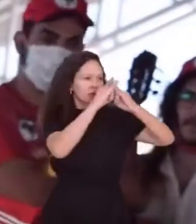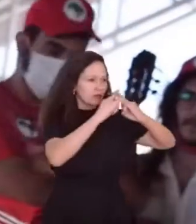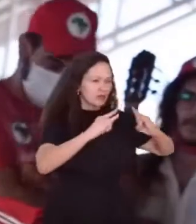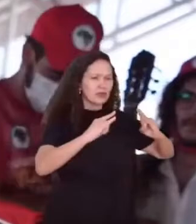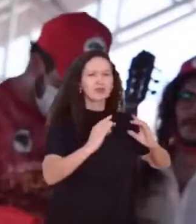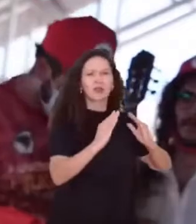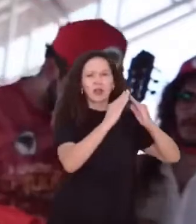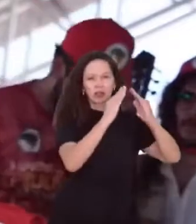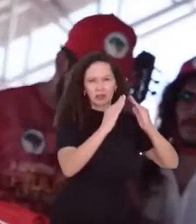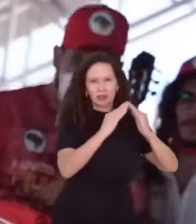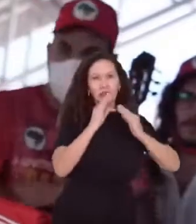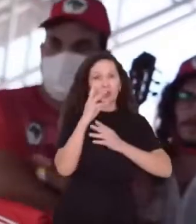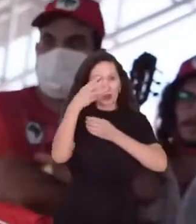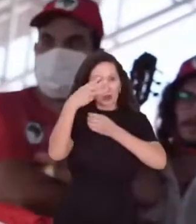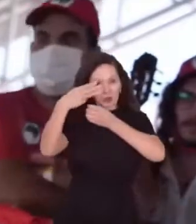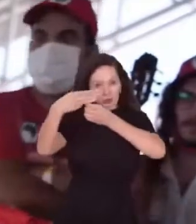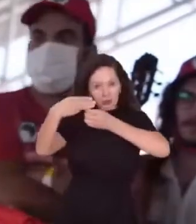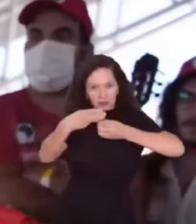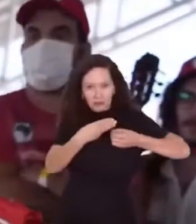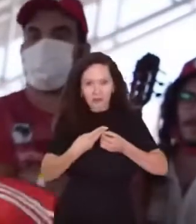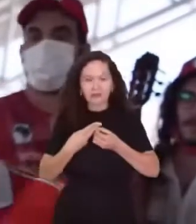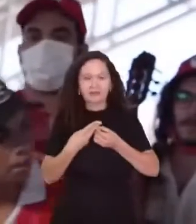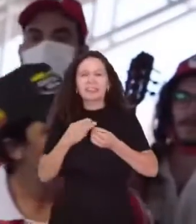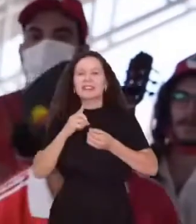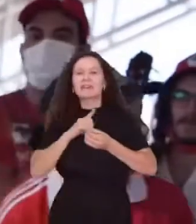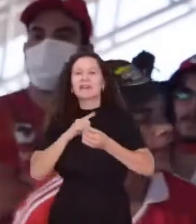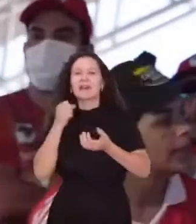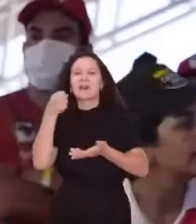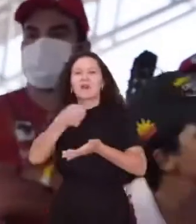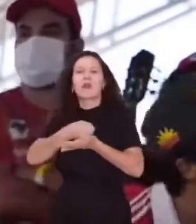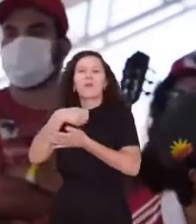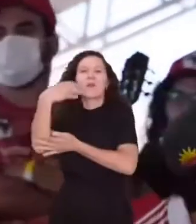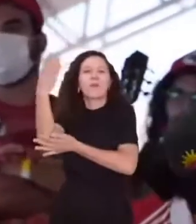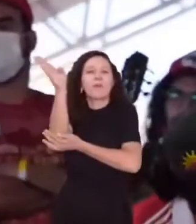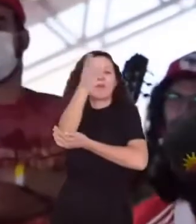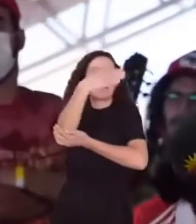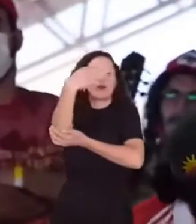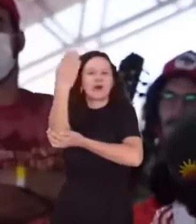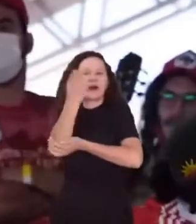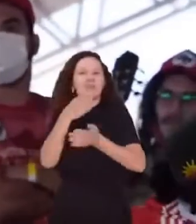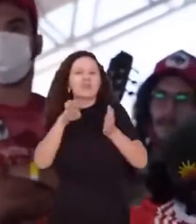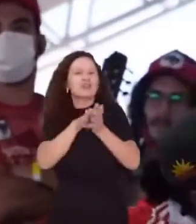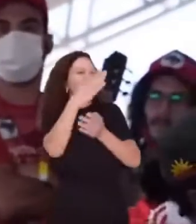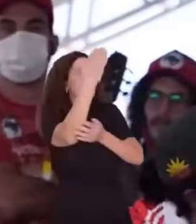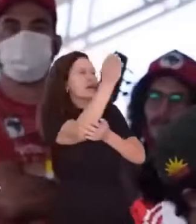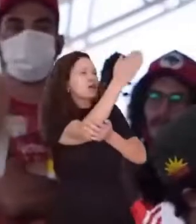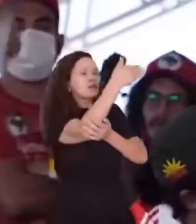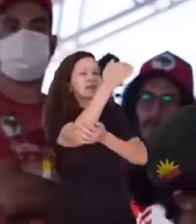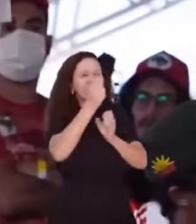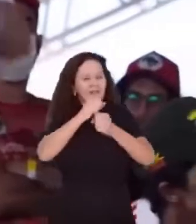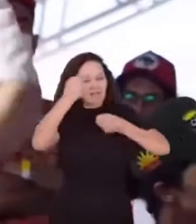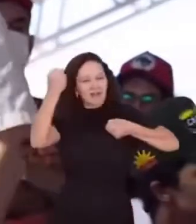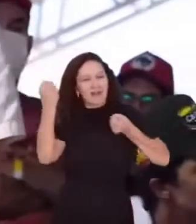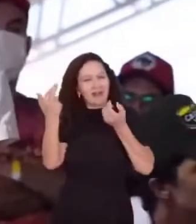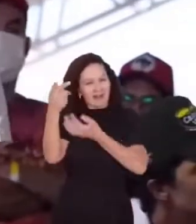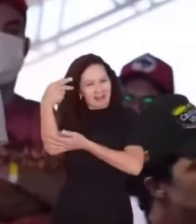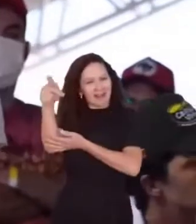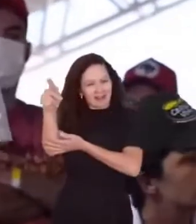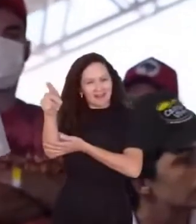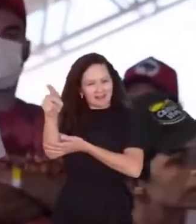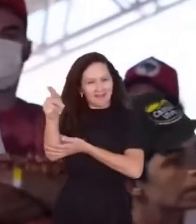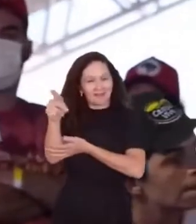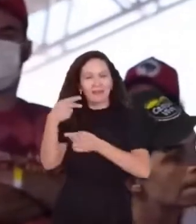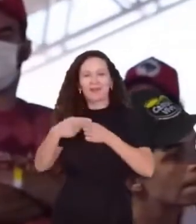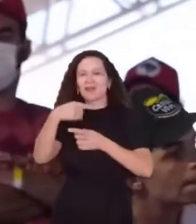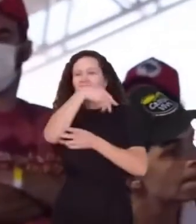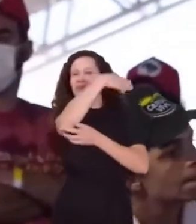municípios. Tratem de comprar bandeira e levar bandeira cada vez maior como aquela, porque a bandeira do Brasil, como disse o companheiro, é do